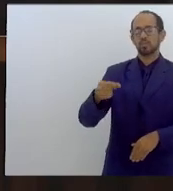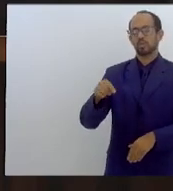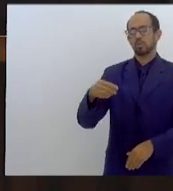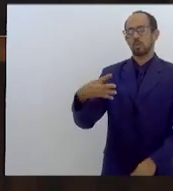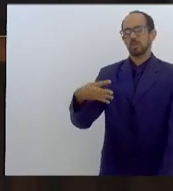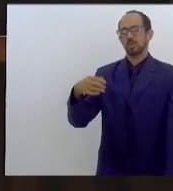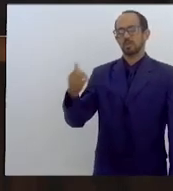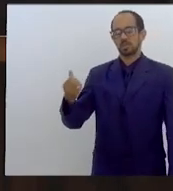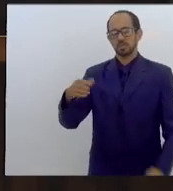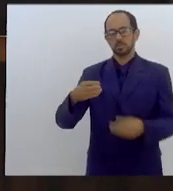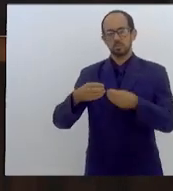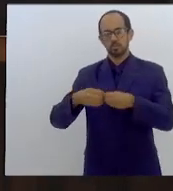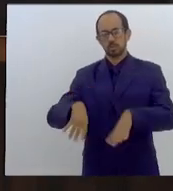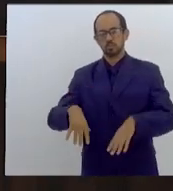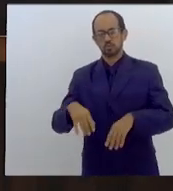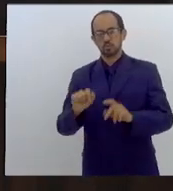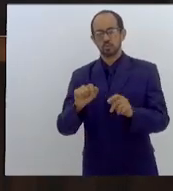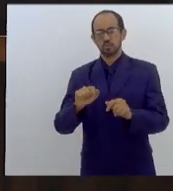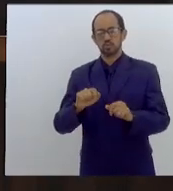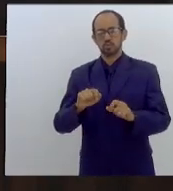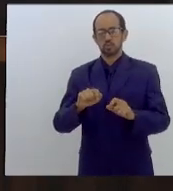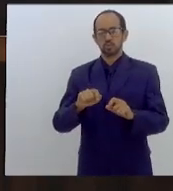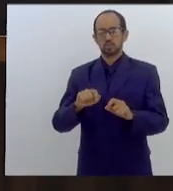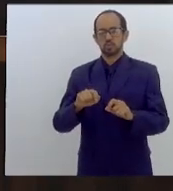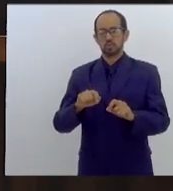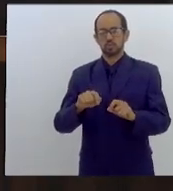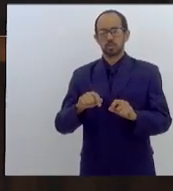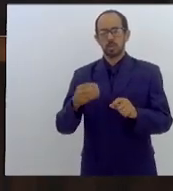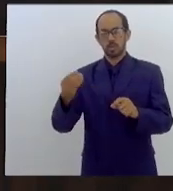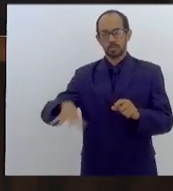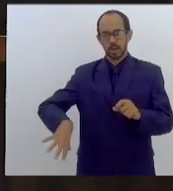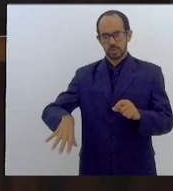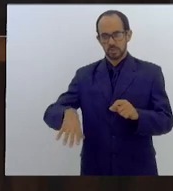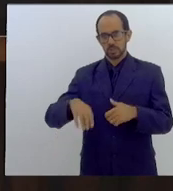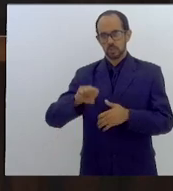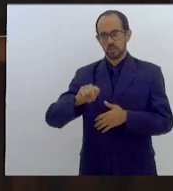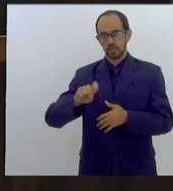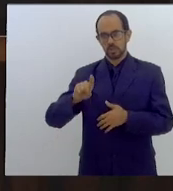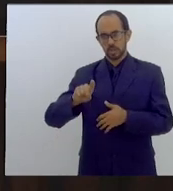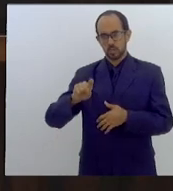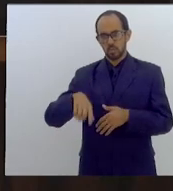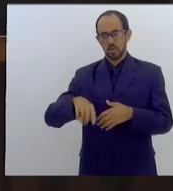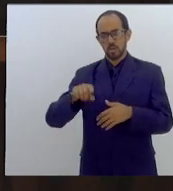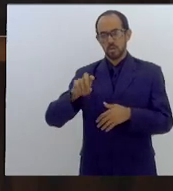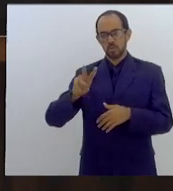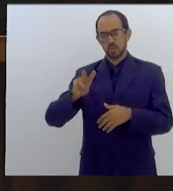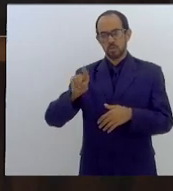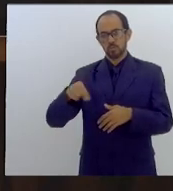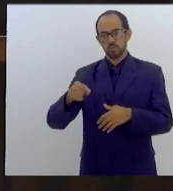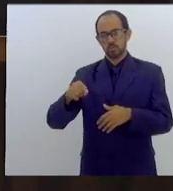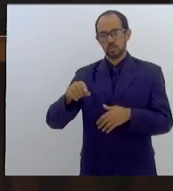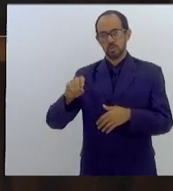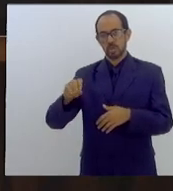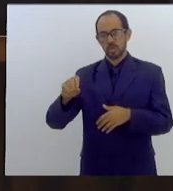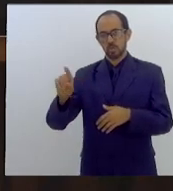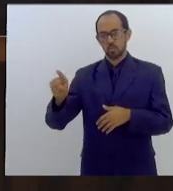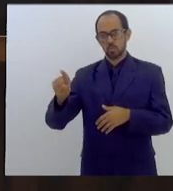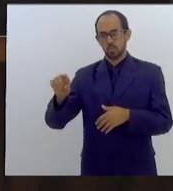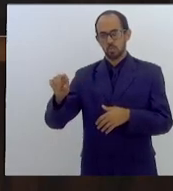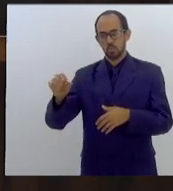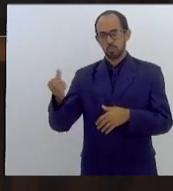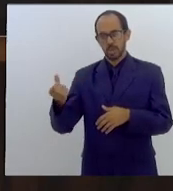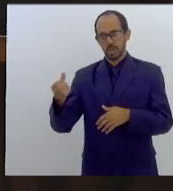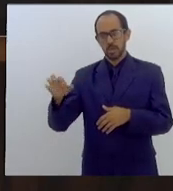Pela prejudicabilidade. Pela rejeição a 81 emendas, 2,06%. Relator deputado